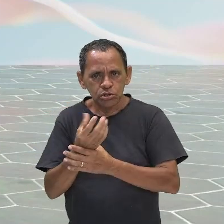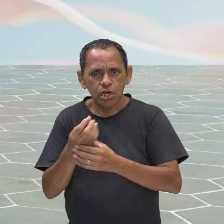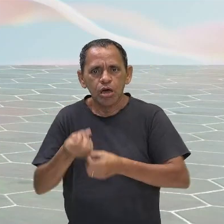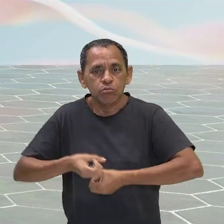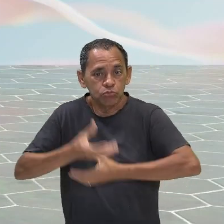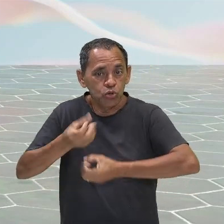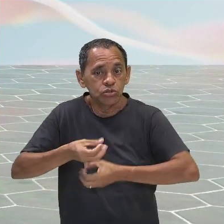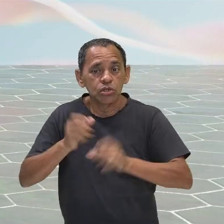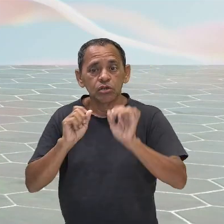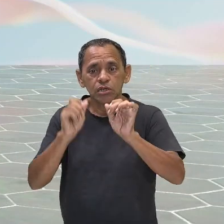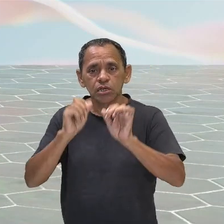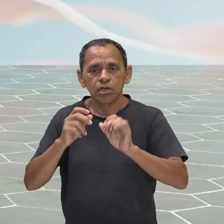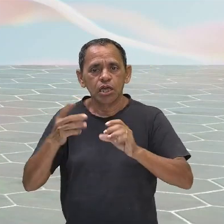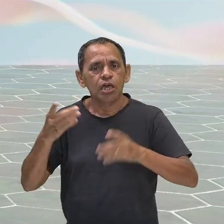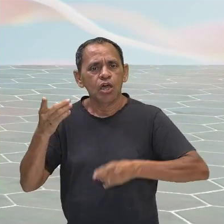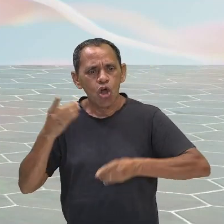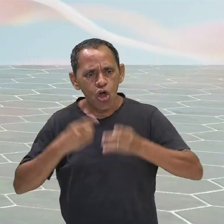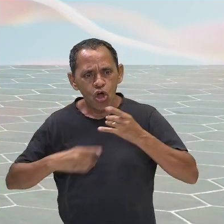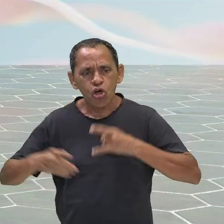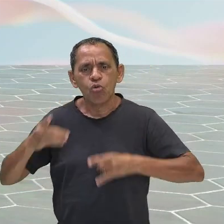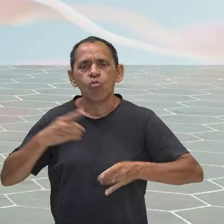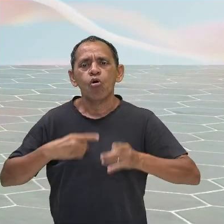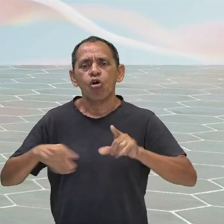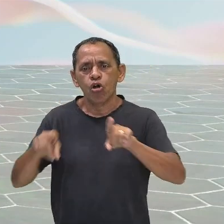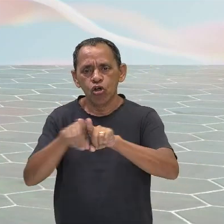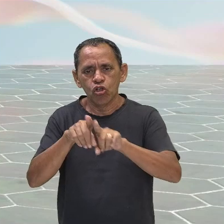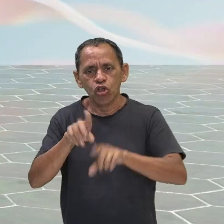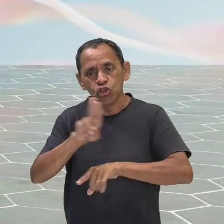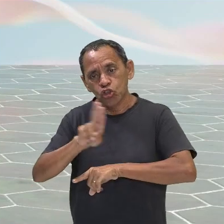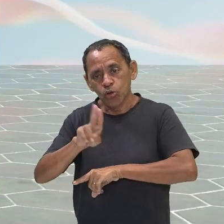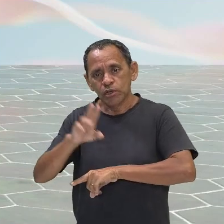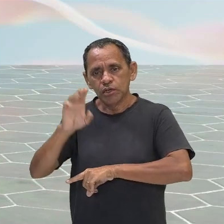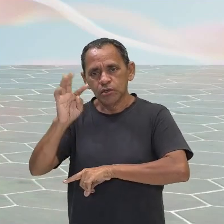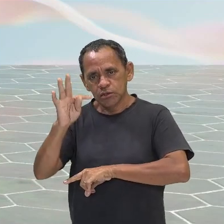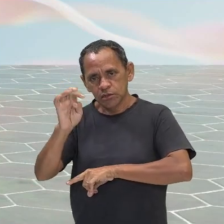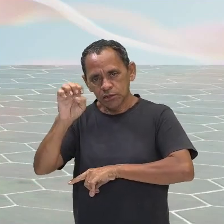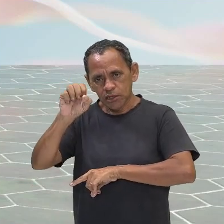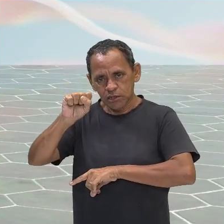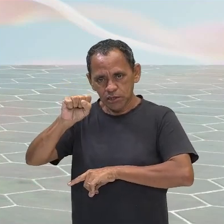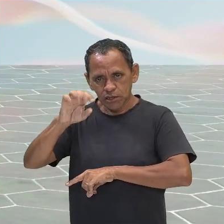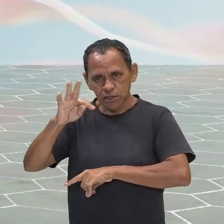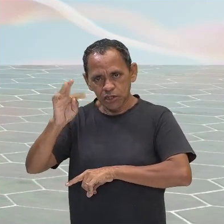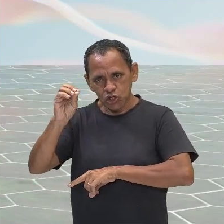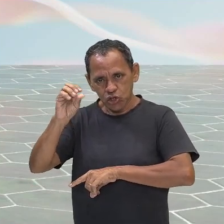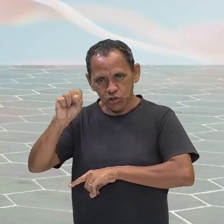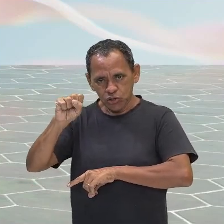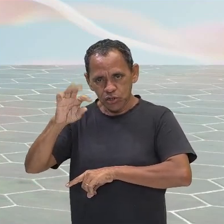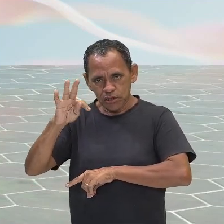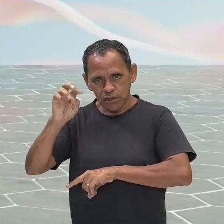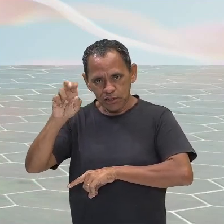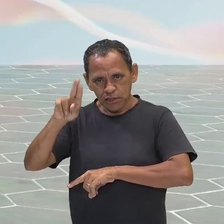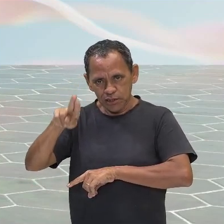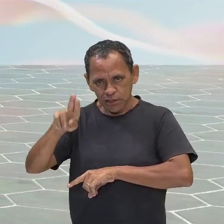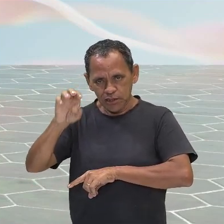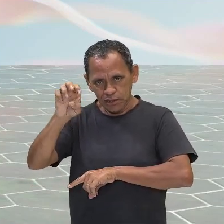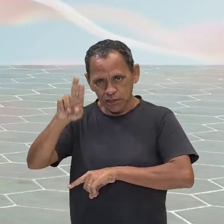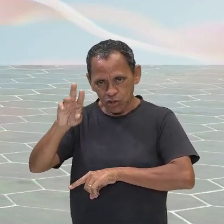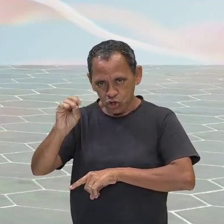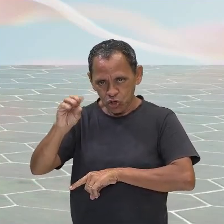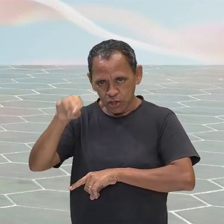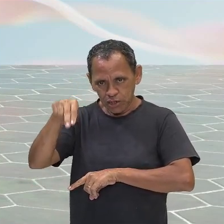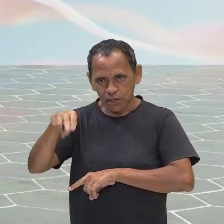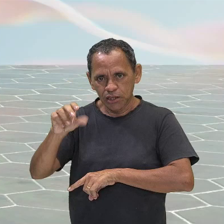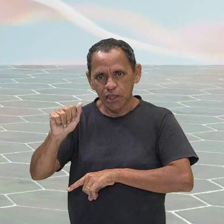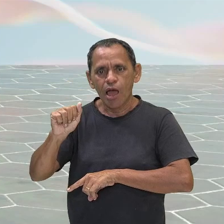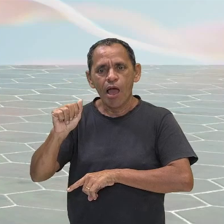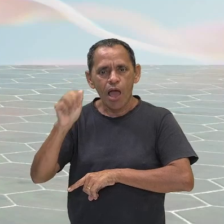tratar principalmente da testosterona como um importante, né, hormônio